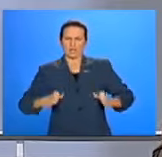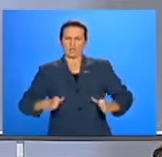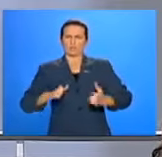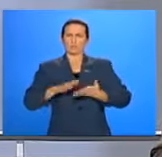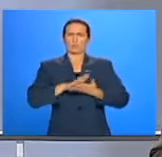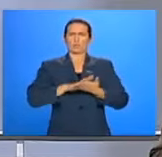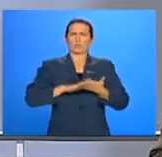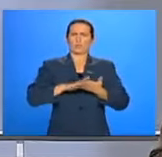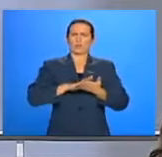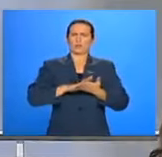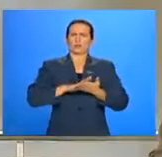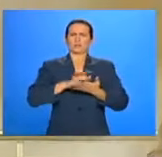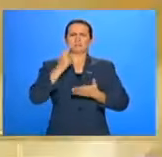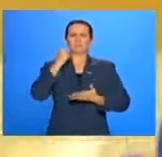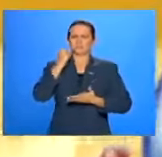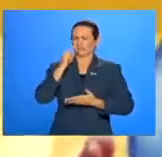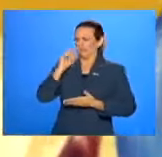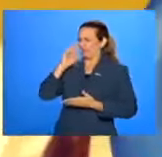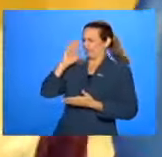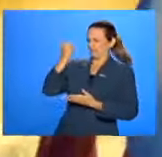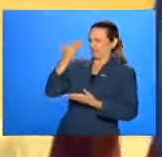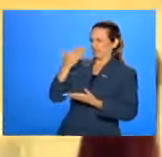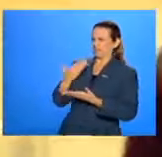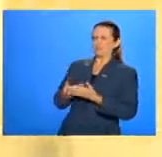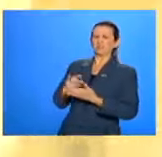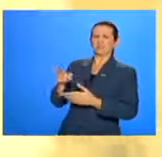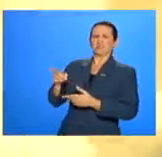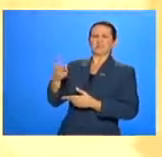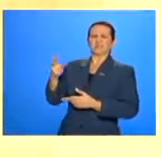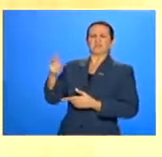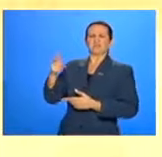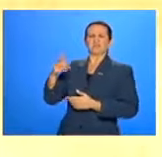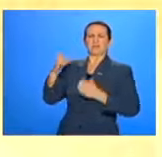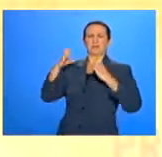sua credibilidade.